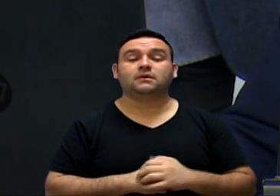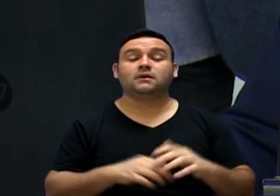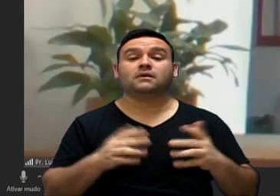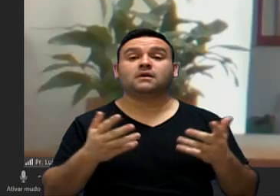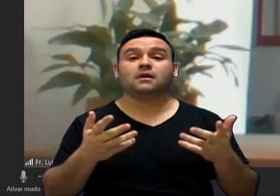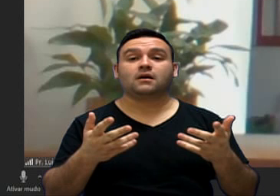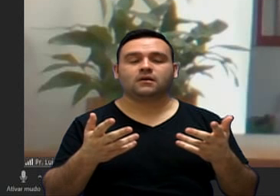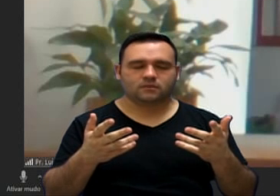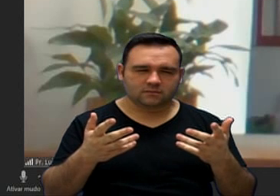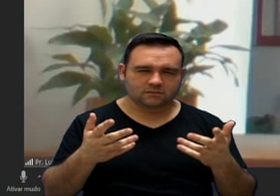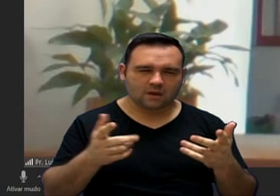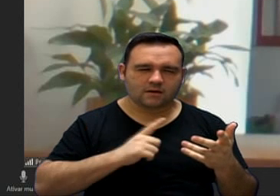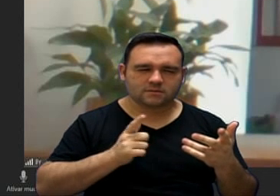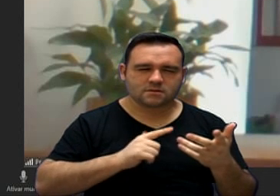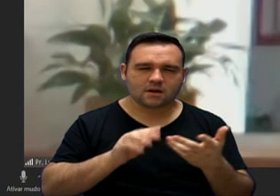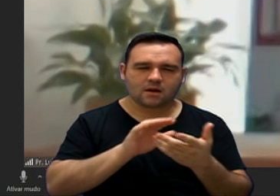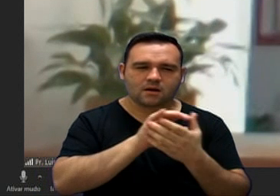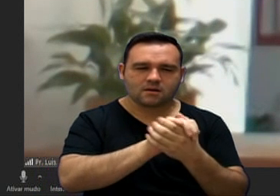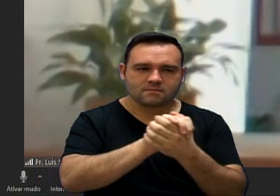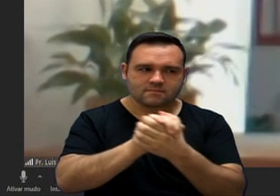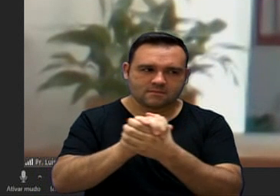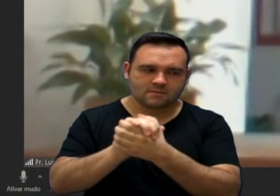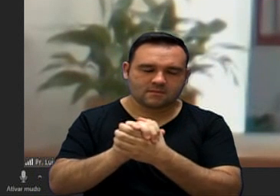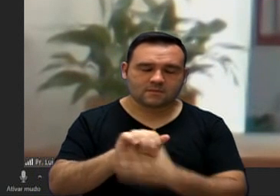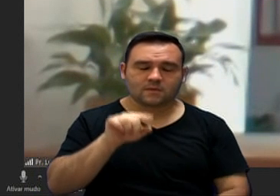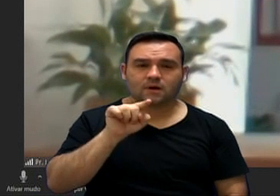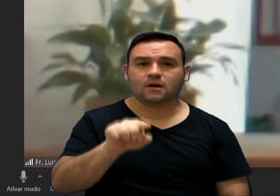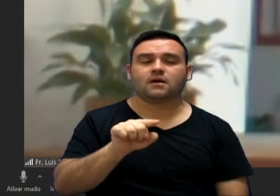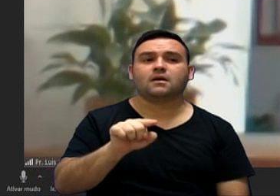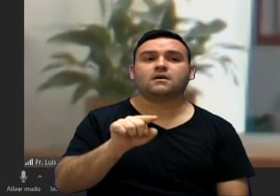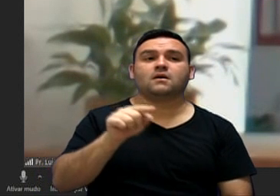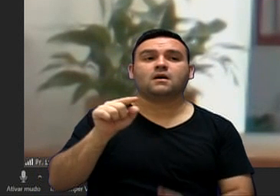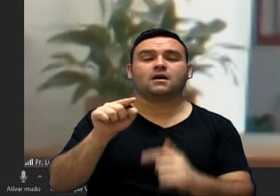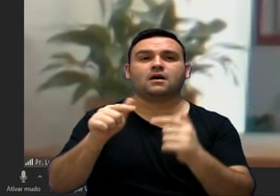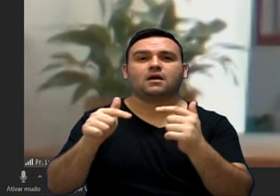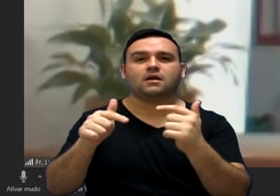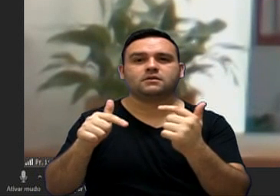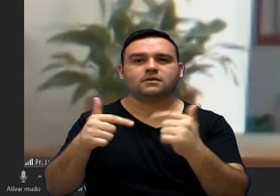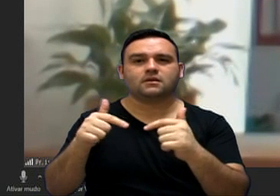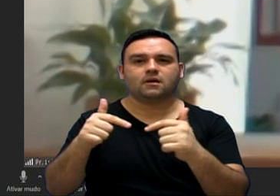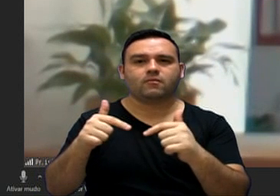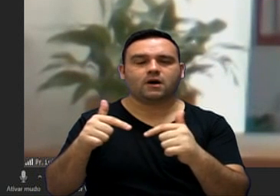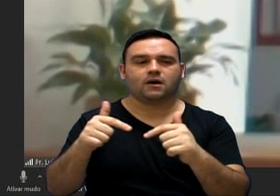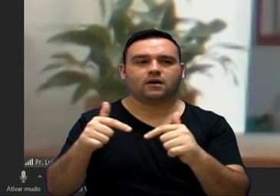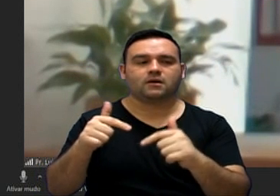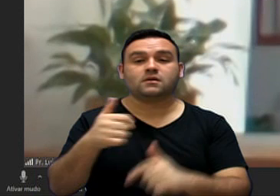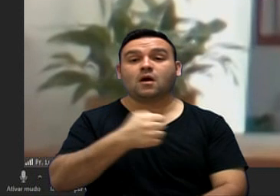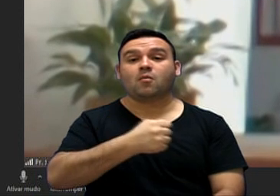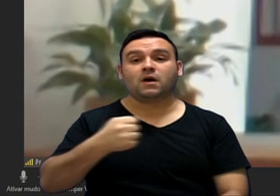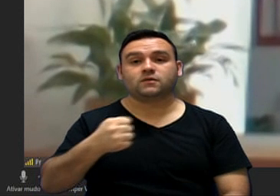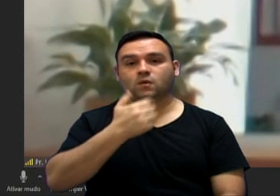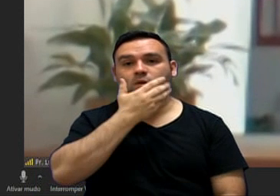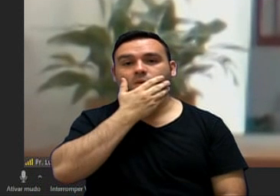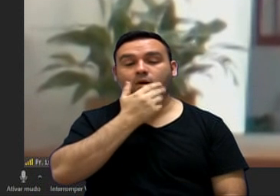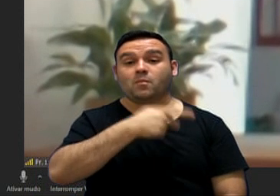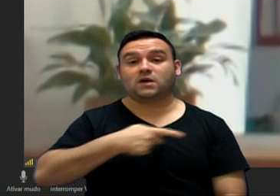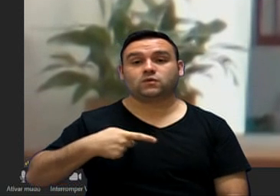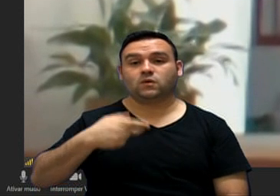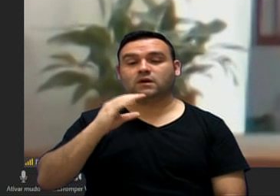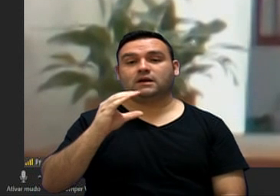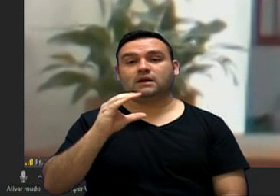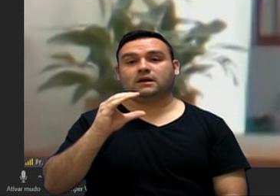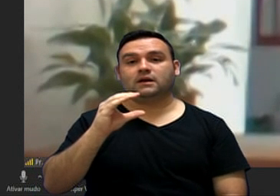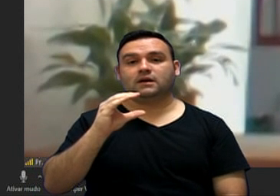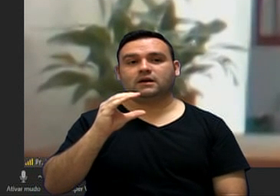Os meus votos de congratulações vai para o trabalho do pastor Cristiano aí,